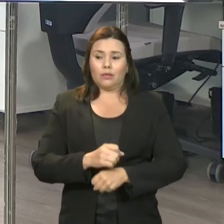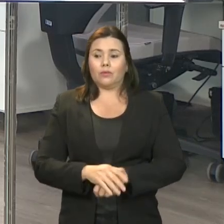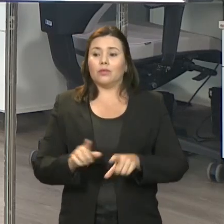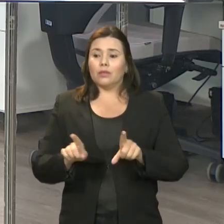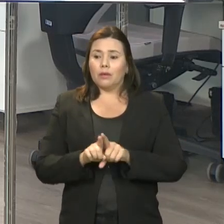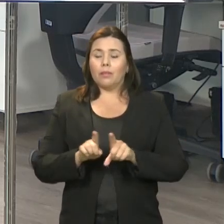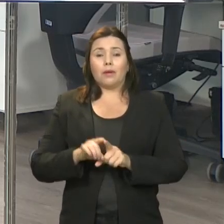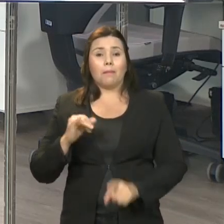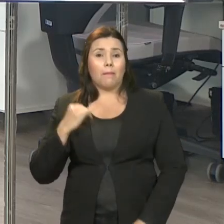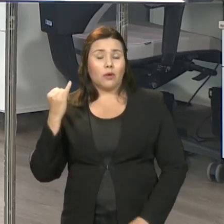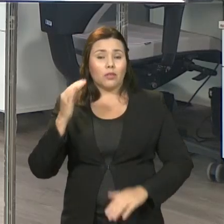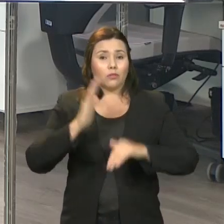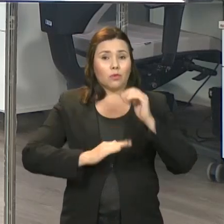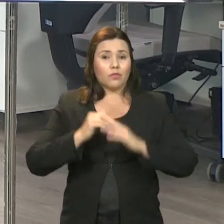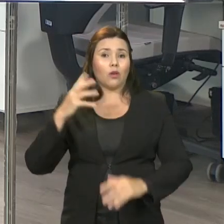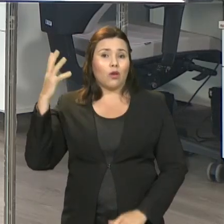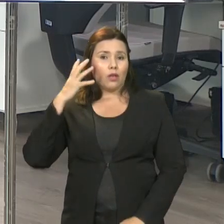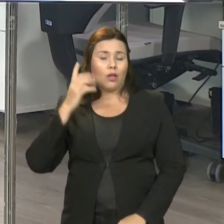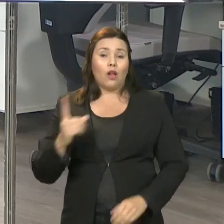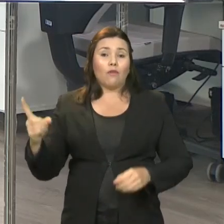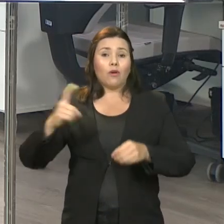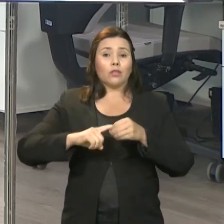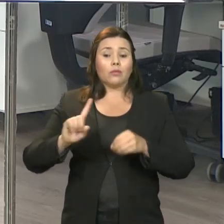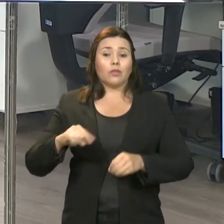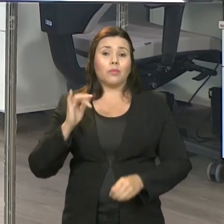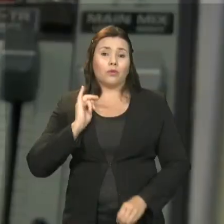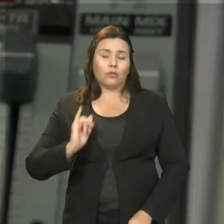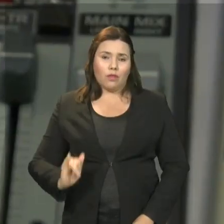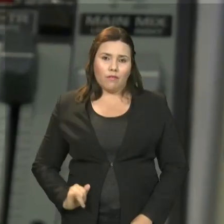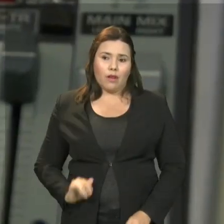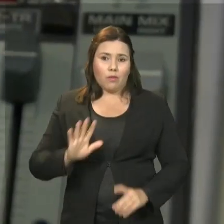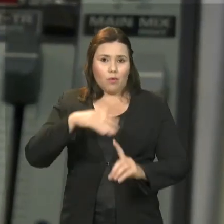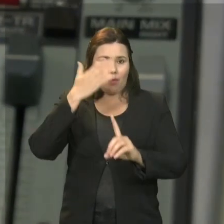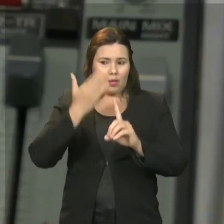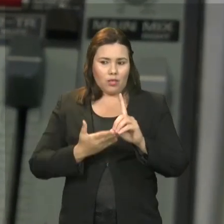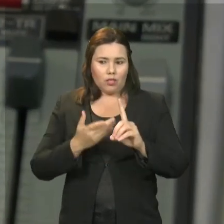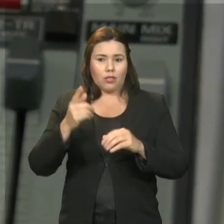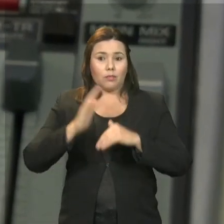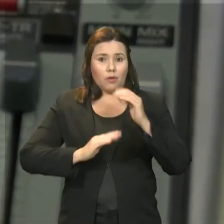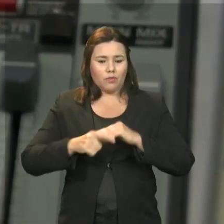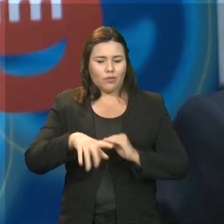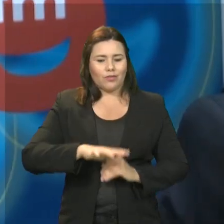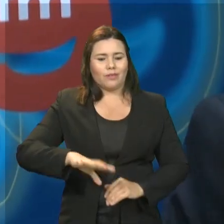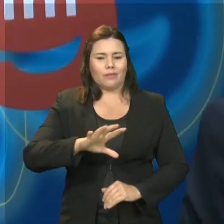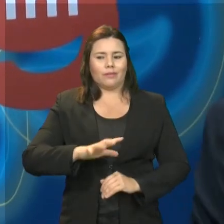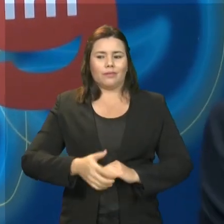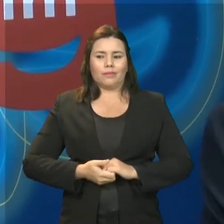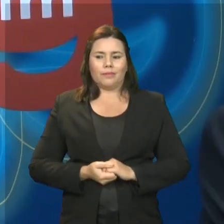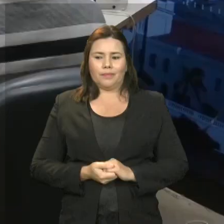atividade profissional para a sociedade. A gente volta já com uma homenagem aos profissionais do segmento.